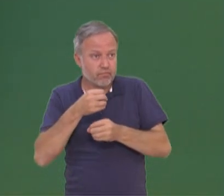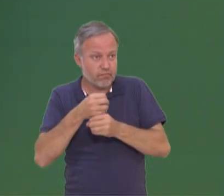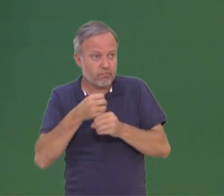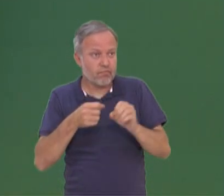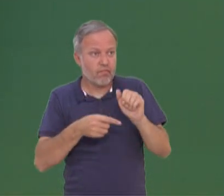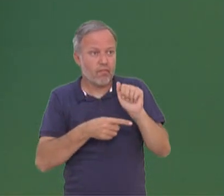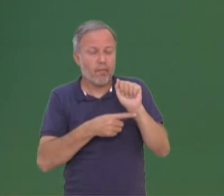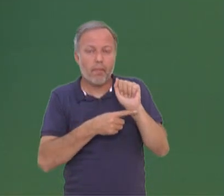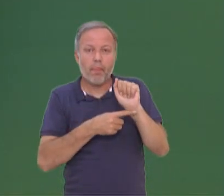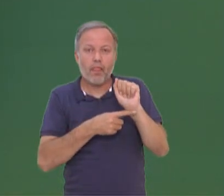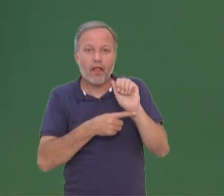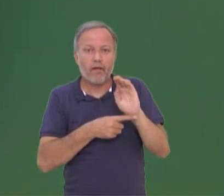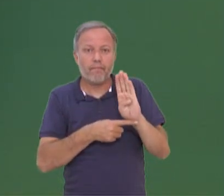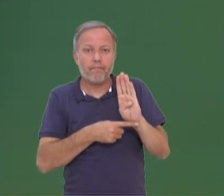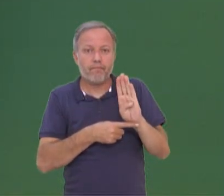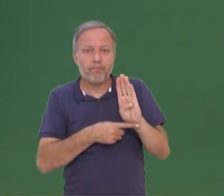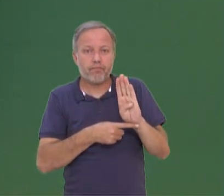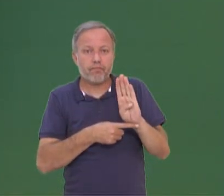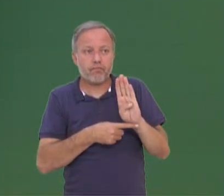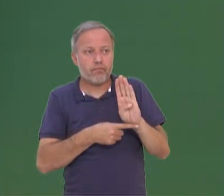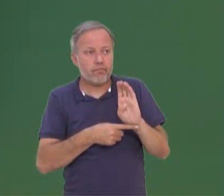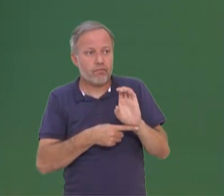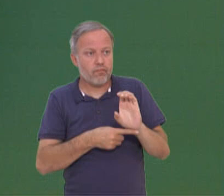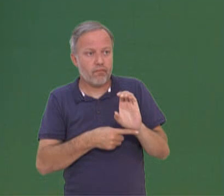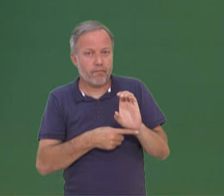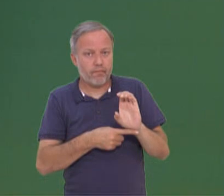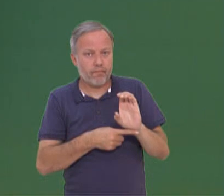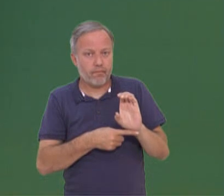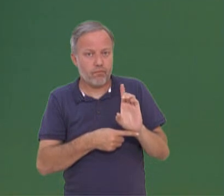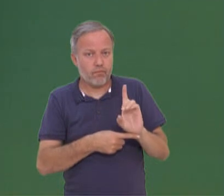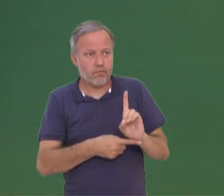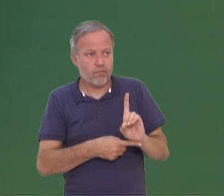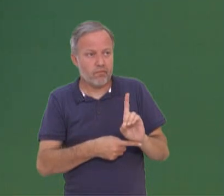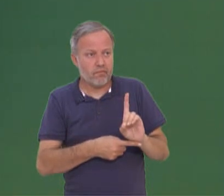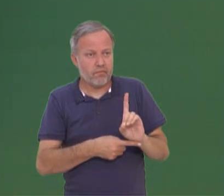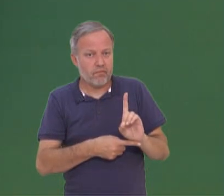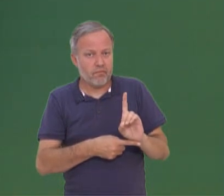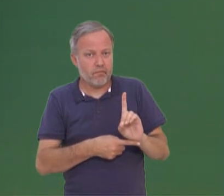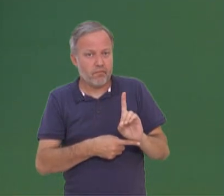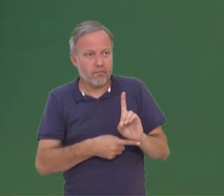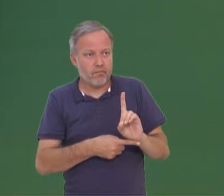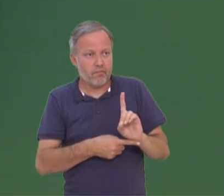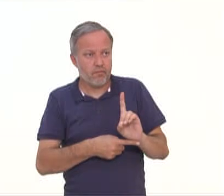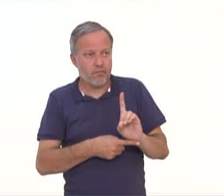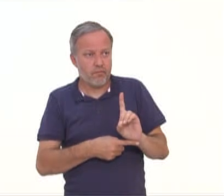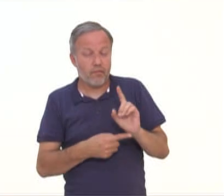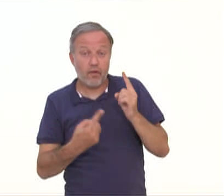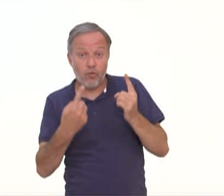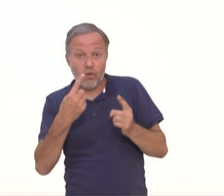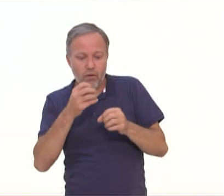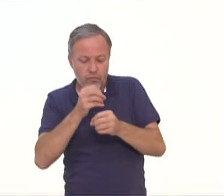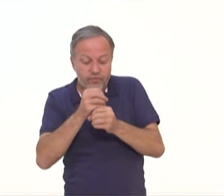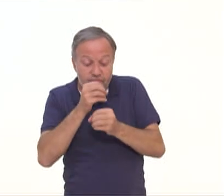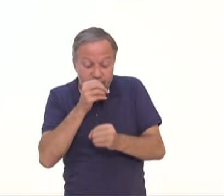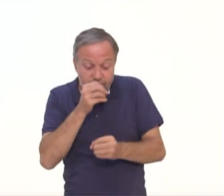refletida? Óptico de luz transmitida? Eletrônico de transmissão ou eletrônico de varredura? Responde e já